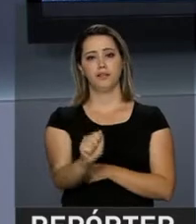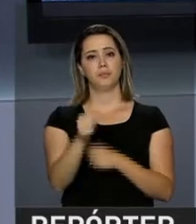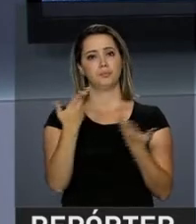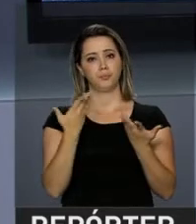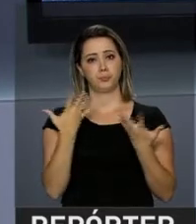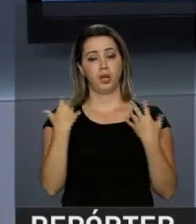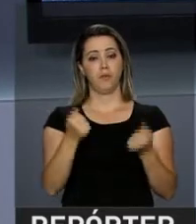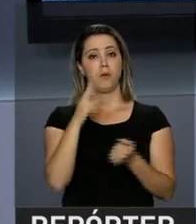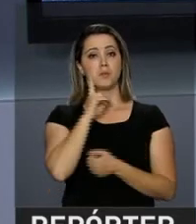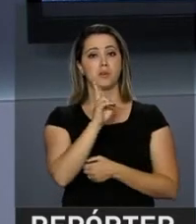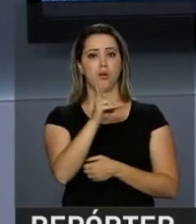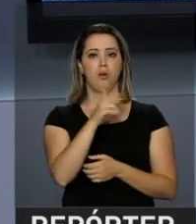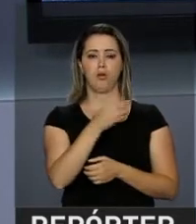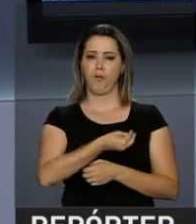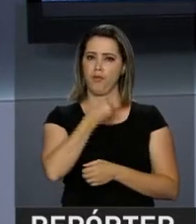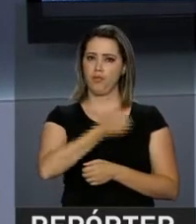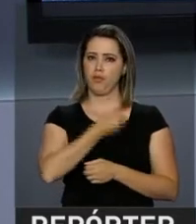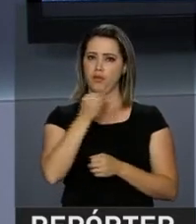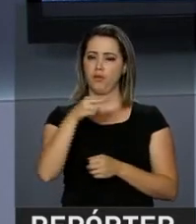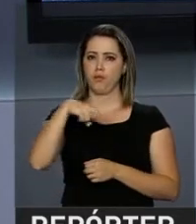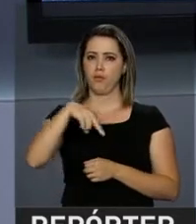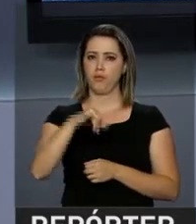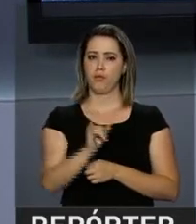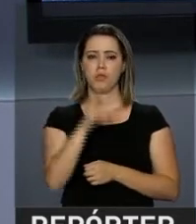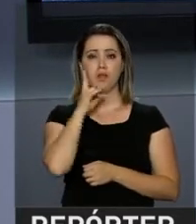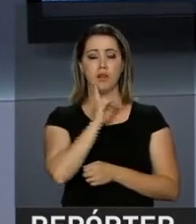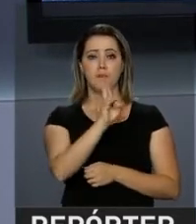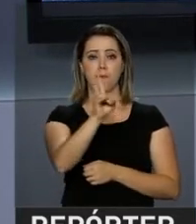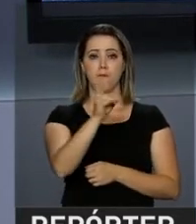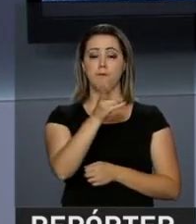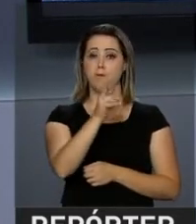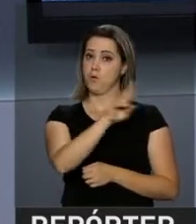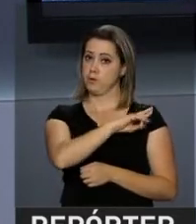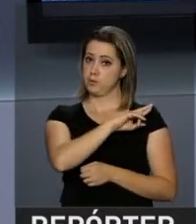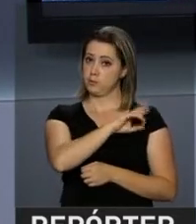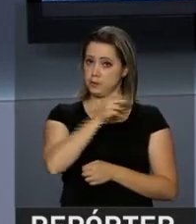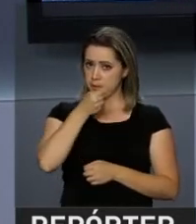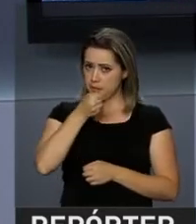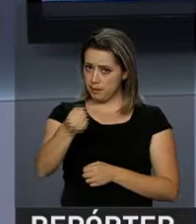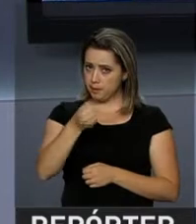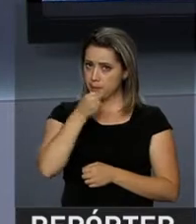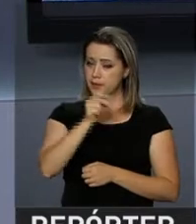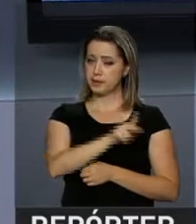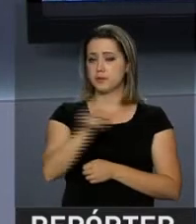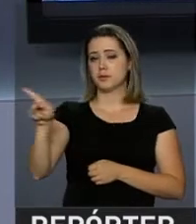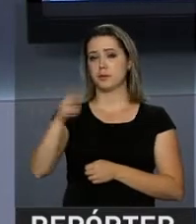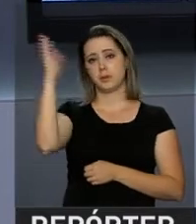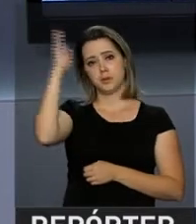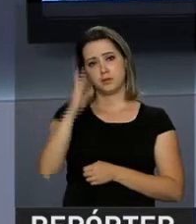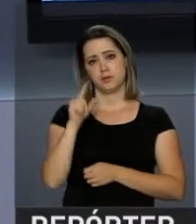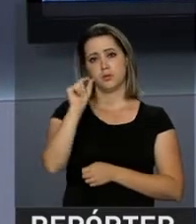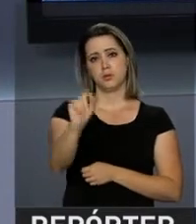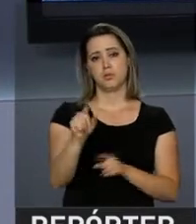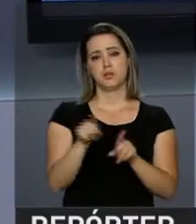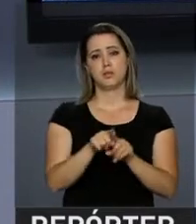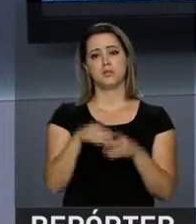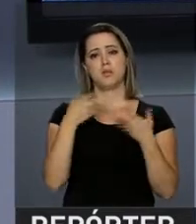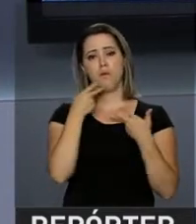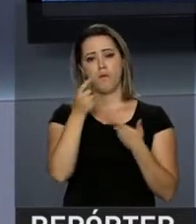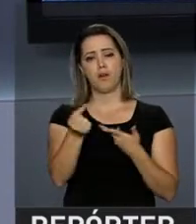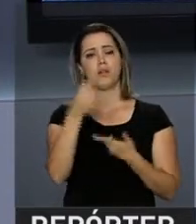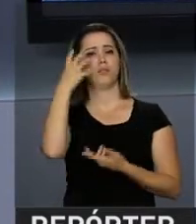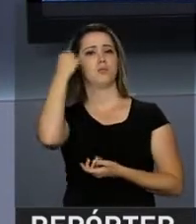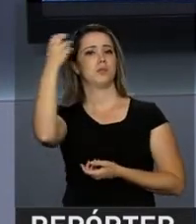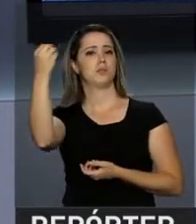ele conversa com a gente ao vivo e acompanhou o pronunciamento do porta voz da presidência alexandre paralela sobre as viagens